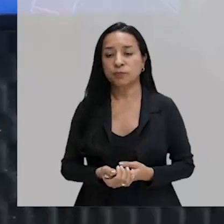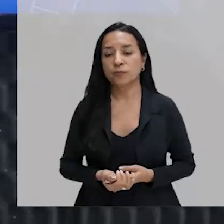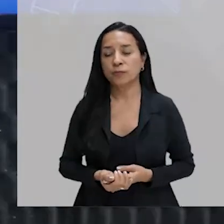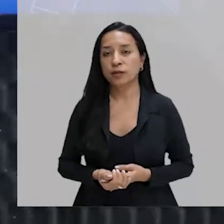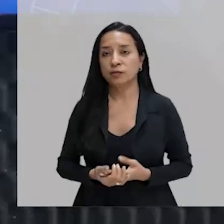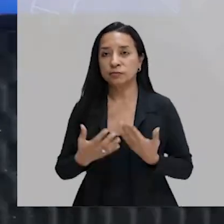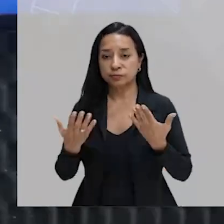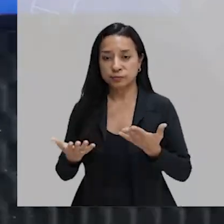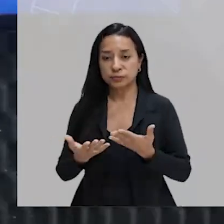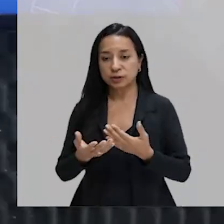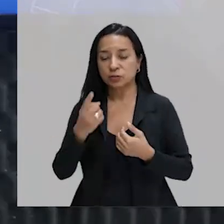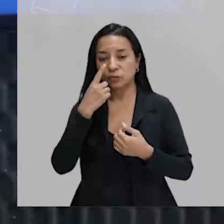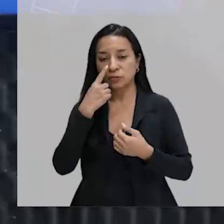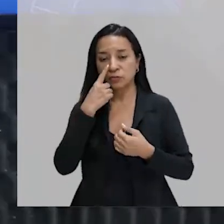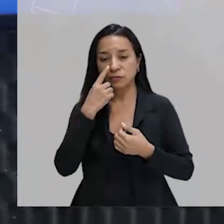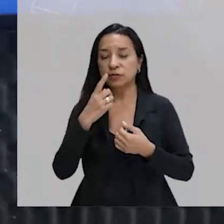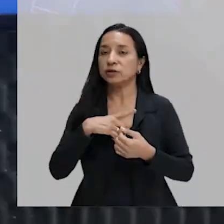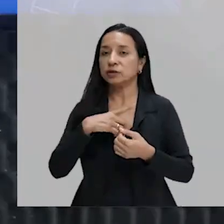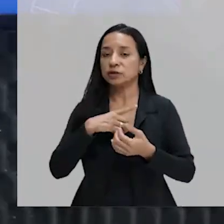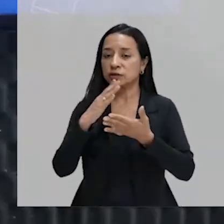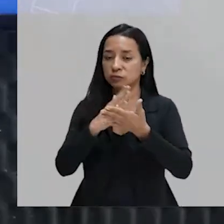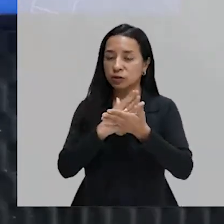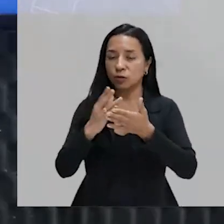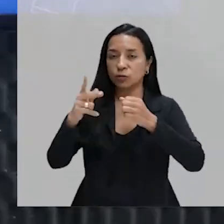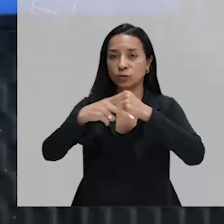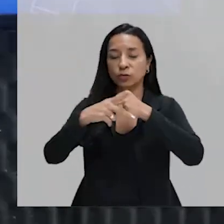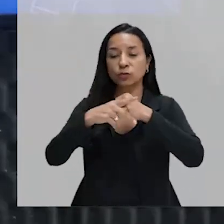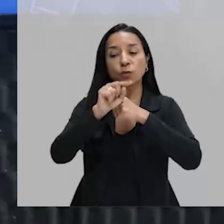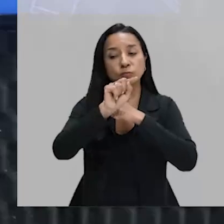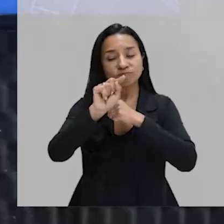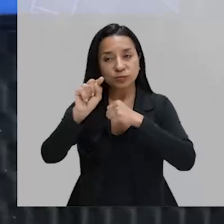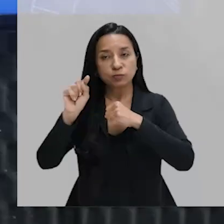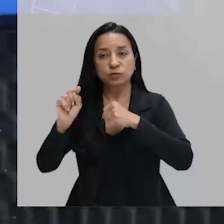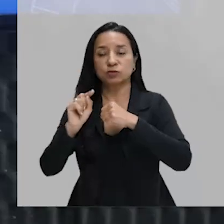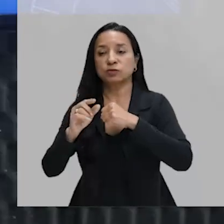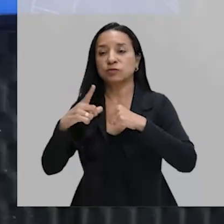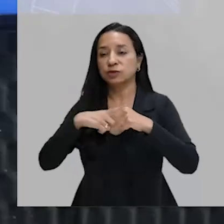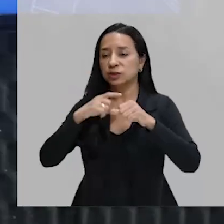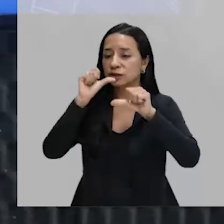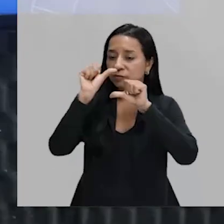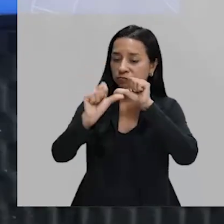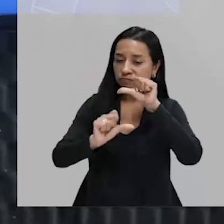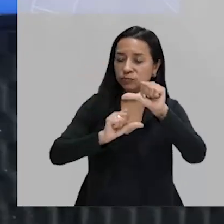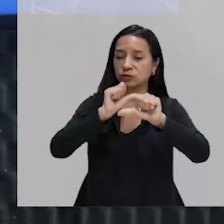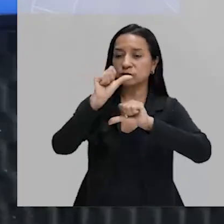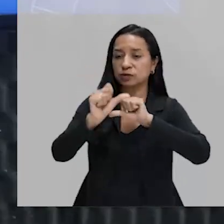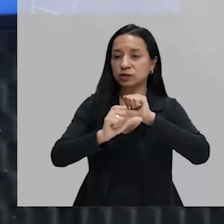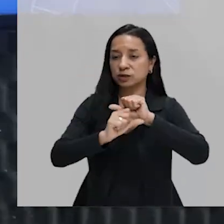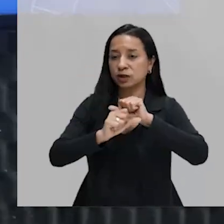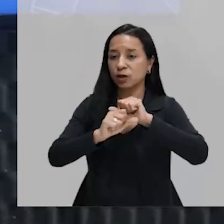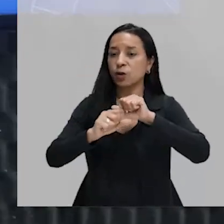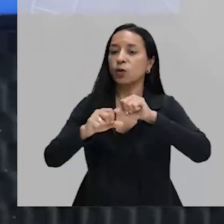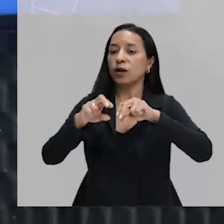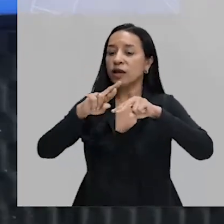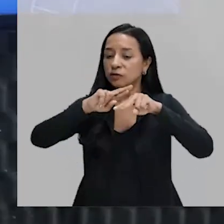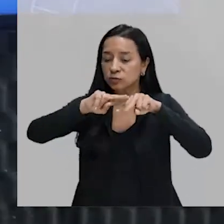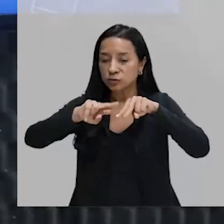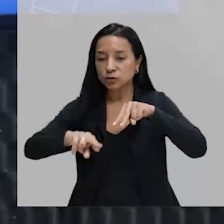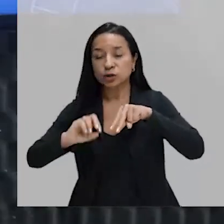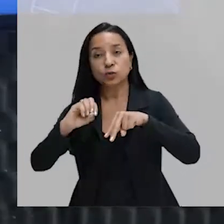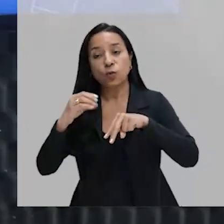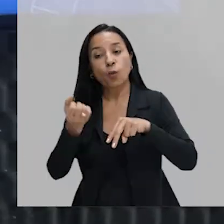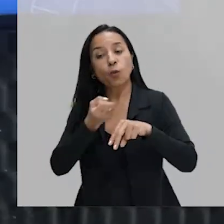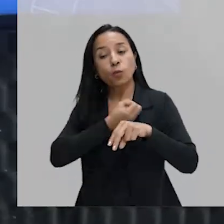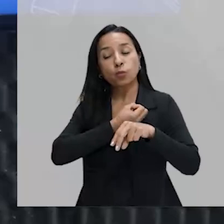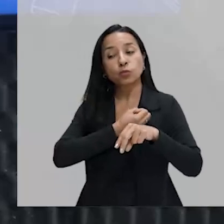esta. Então, vocês vão ver que nós temos alguns pronomes demonstrativos que vão sofrer essa variação, tanto de gênero quanto de número.